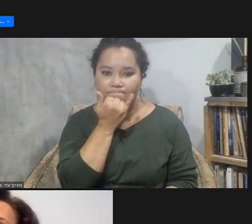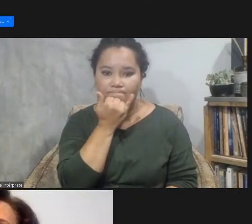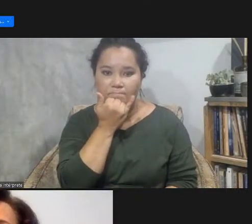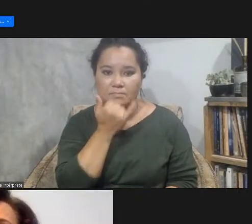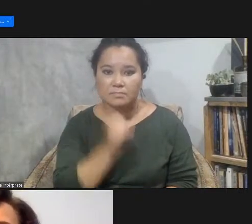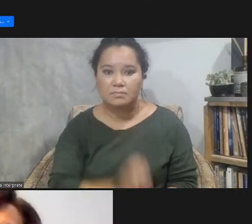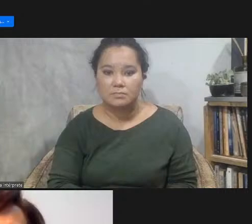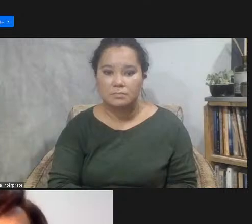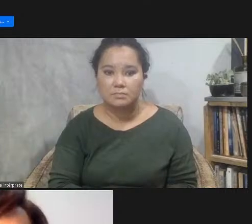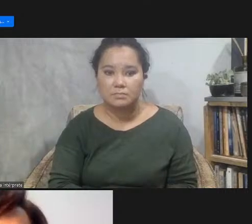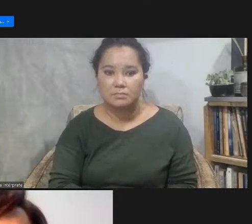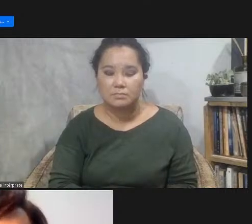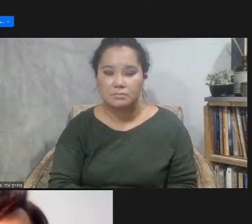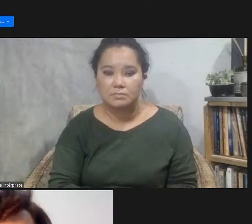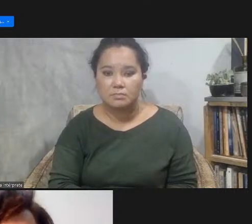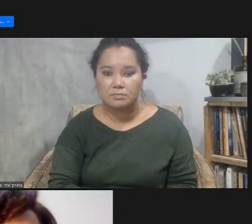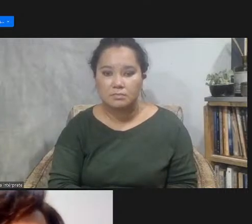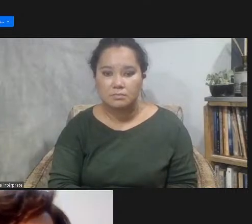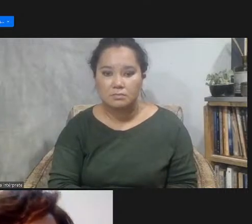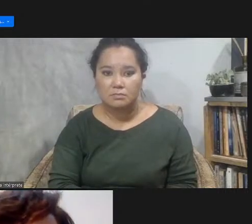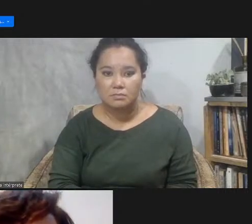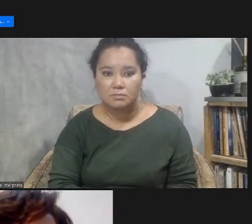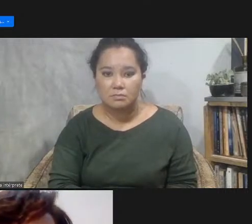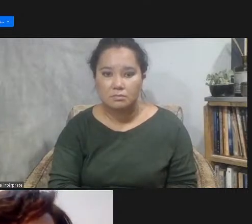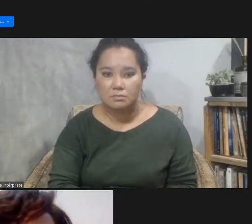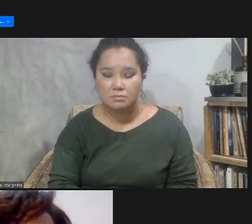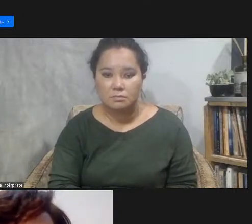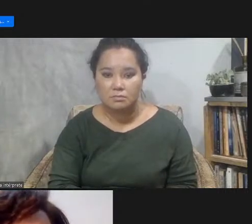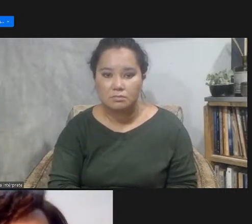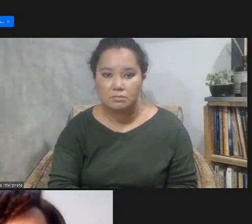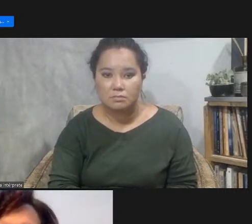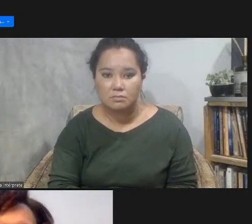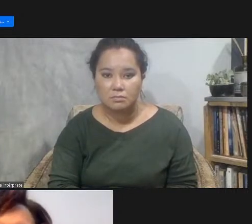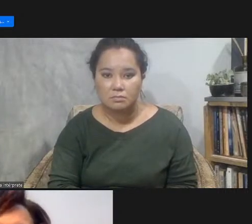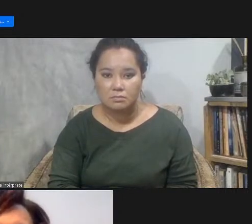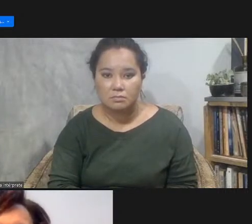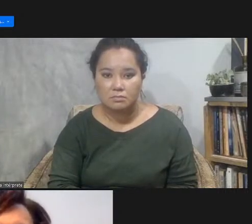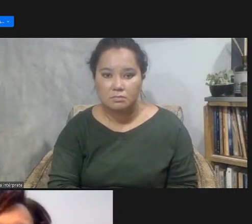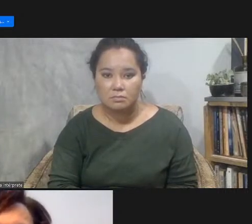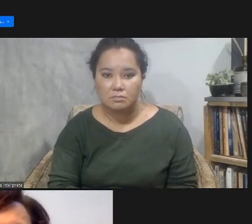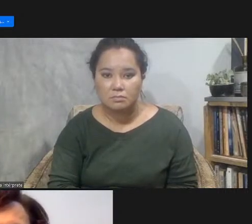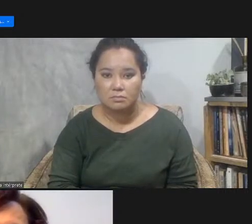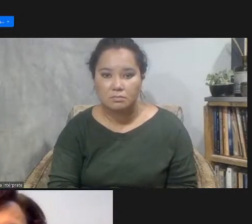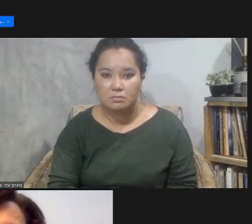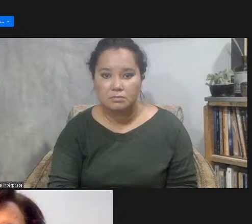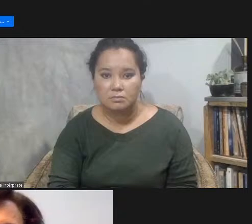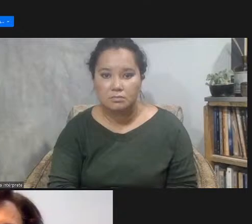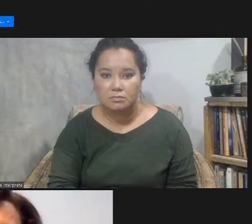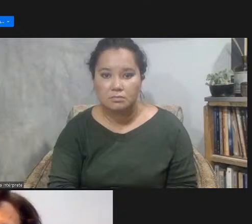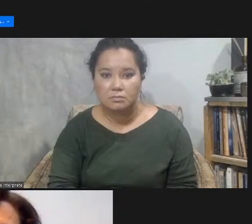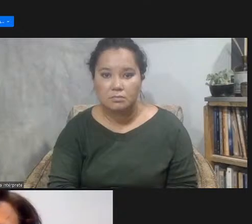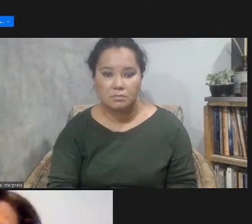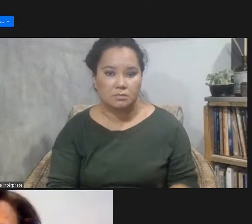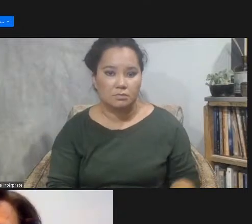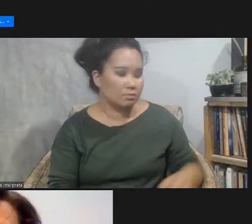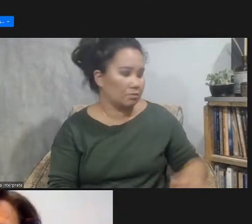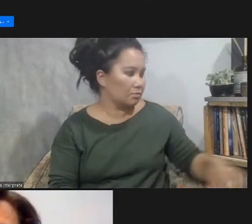Professora, com licença, estamos sem o seu áudio. Por favor, ligue o seu áudio. Obrigado.